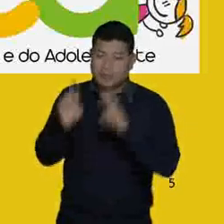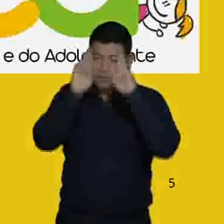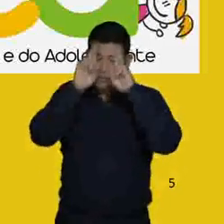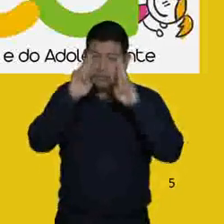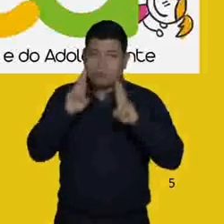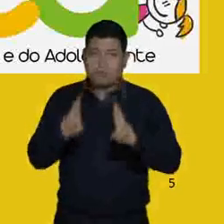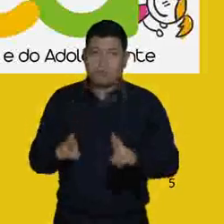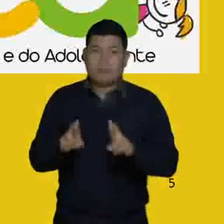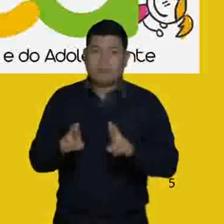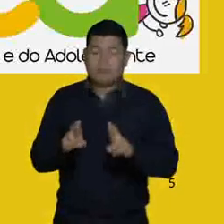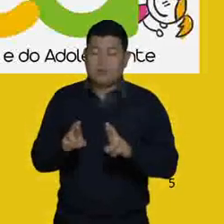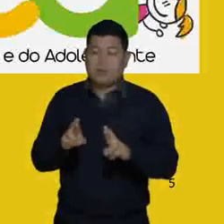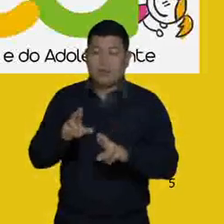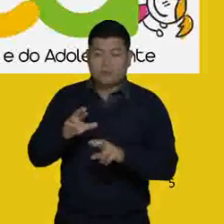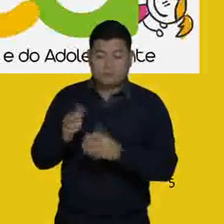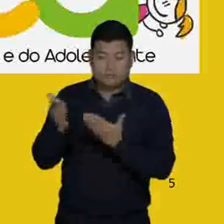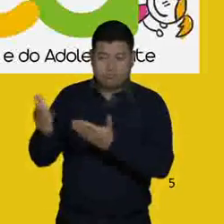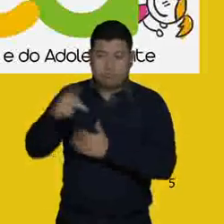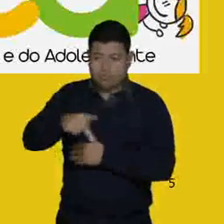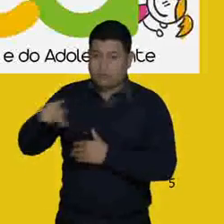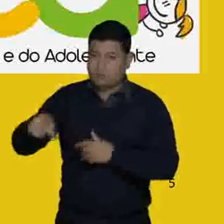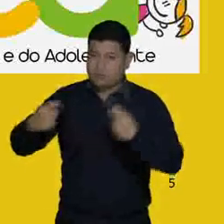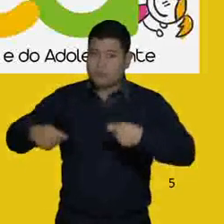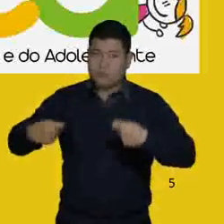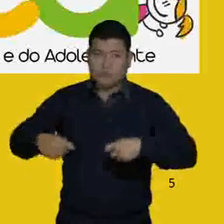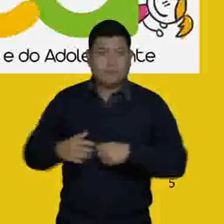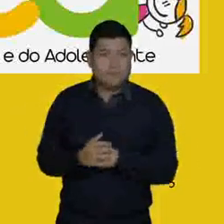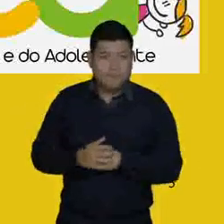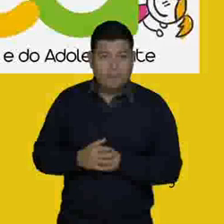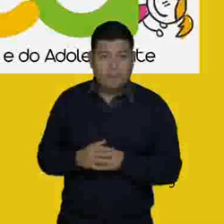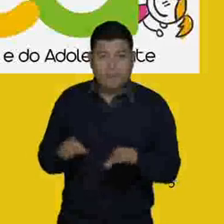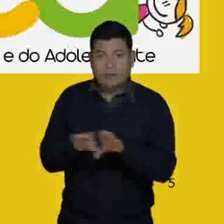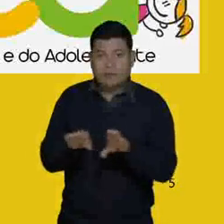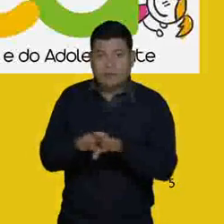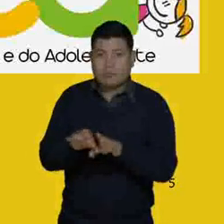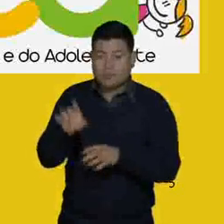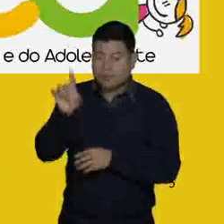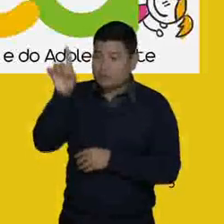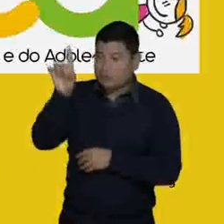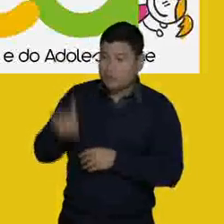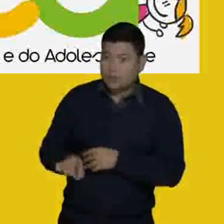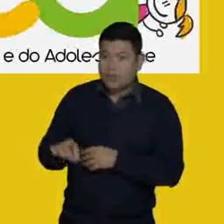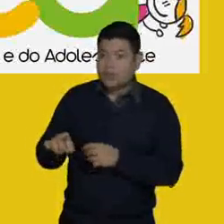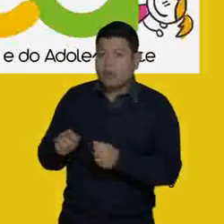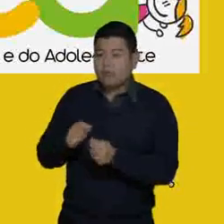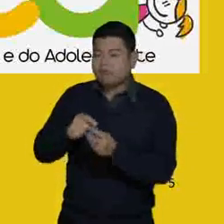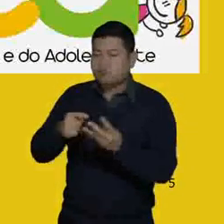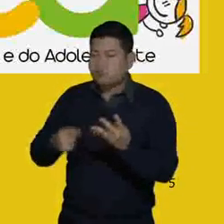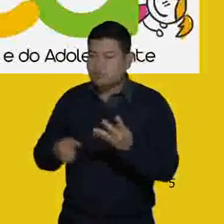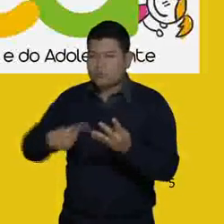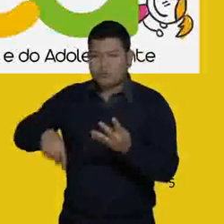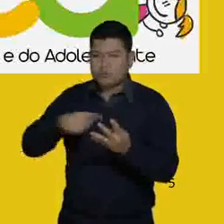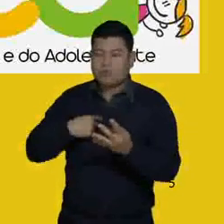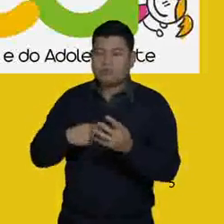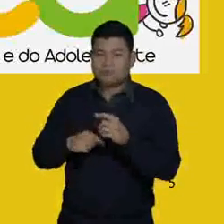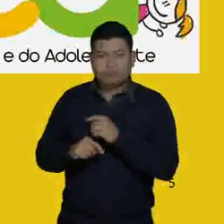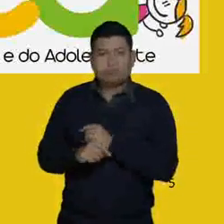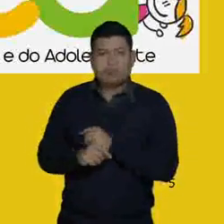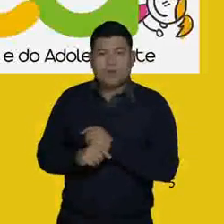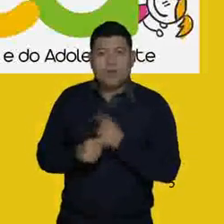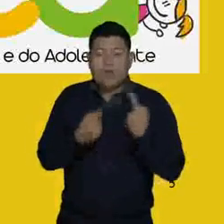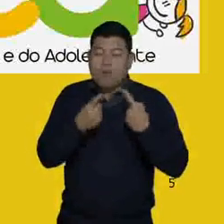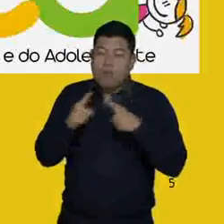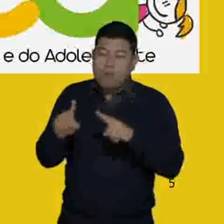por seus educadores e fala do direito de contestar critérios avaliativos o que nos dá